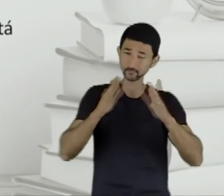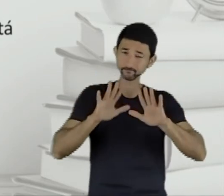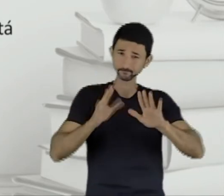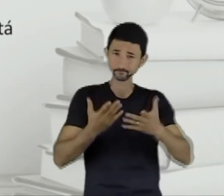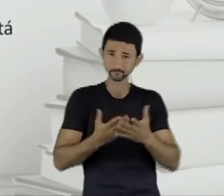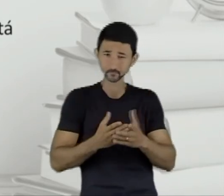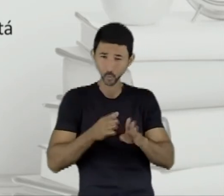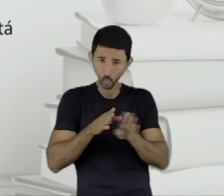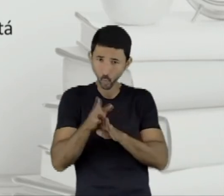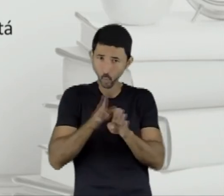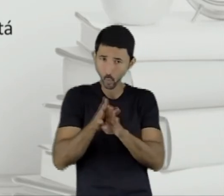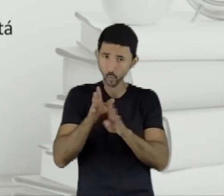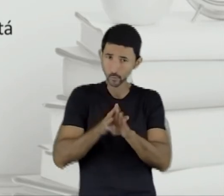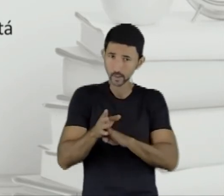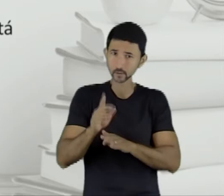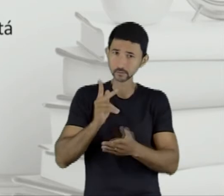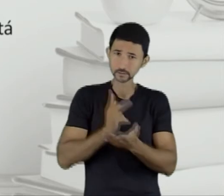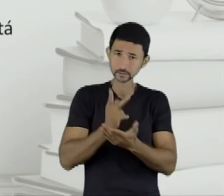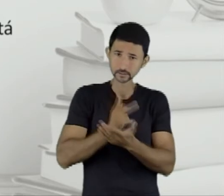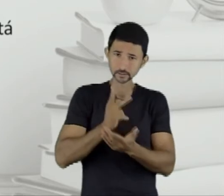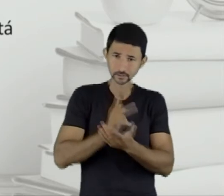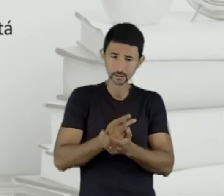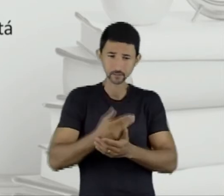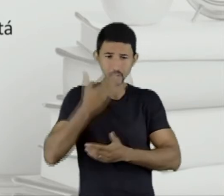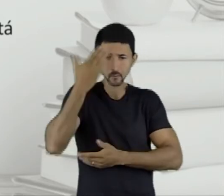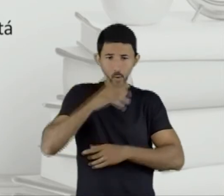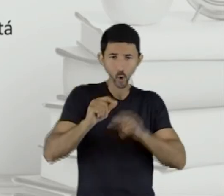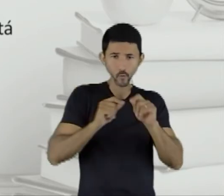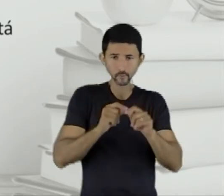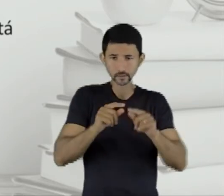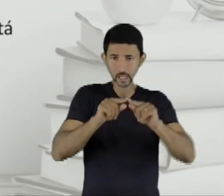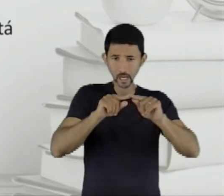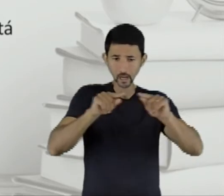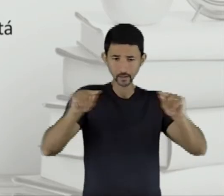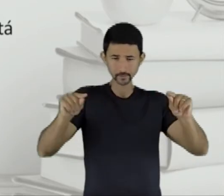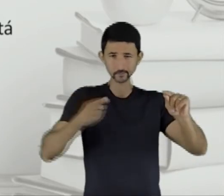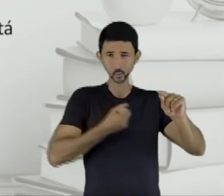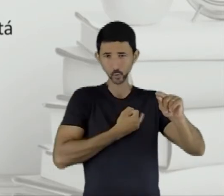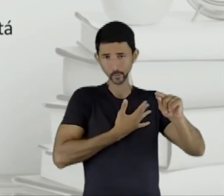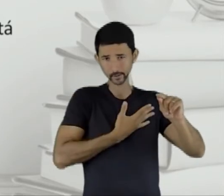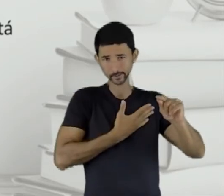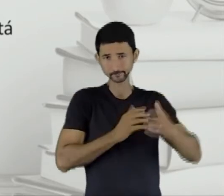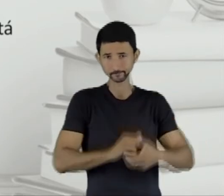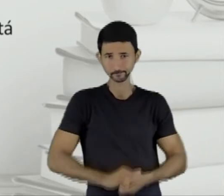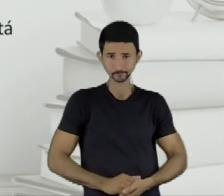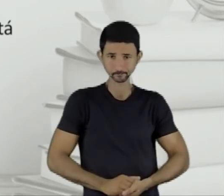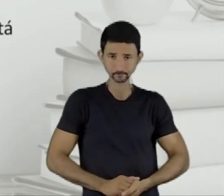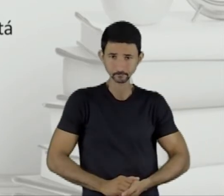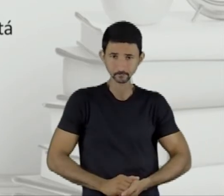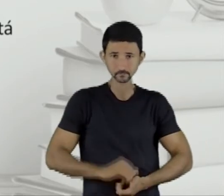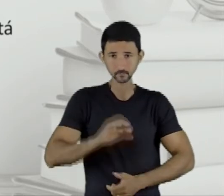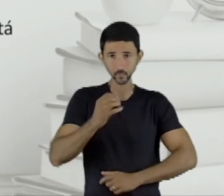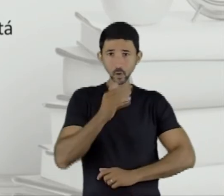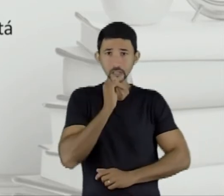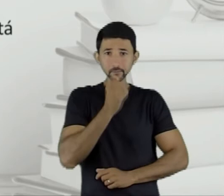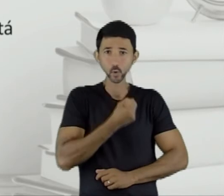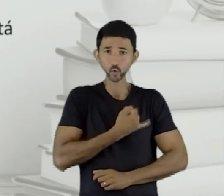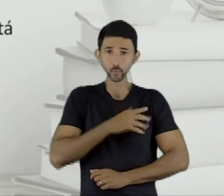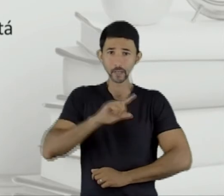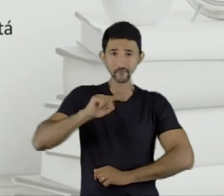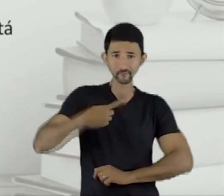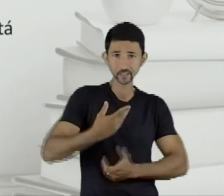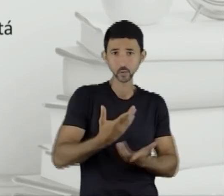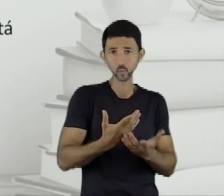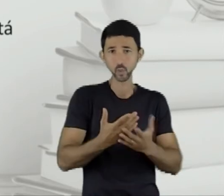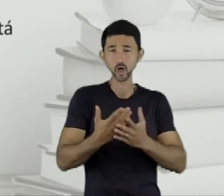que eu sempre recomendo é que você tente verificar isso na reta numérica. Ou se for assim, com números com vírgula ou